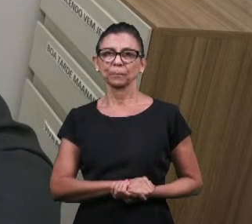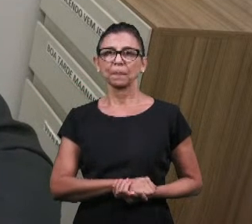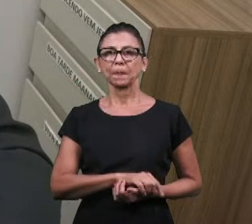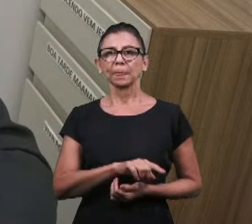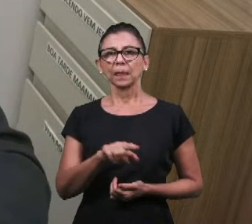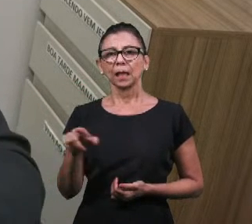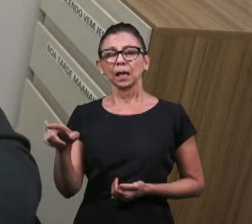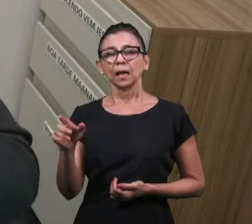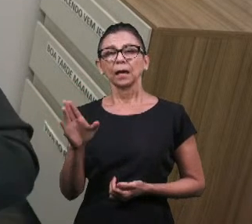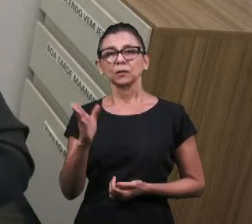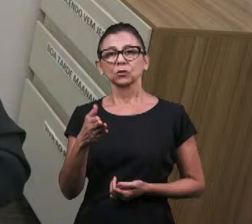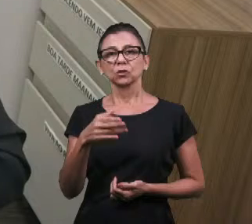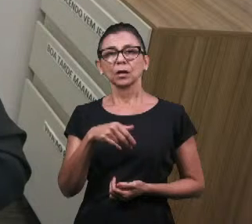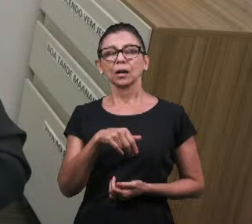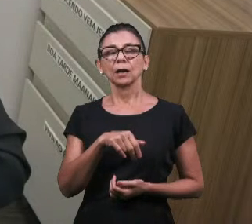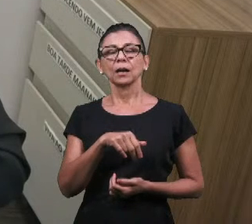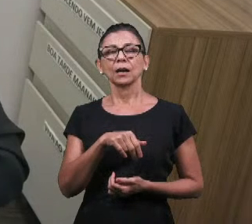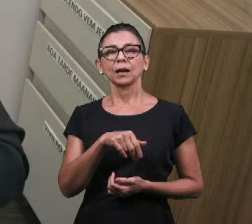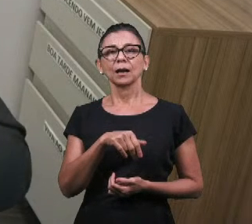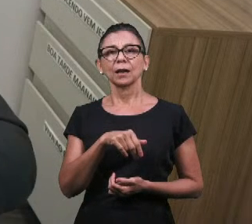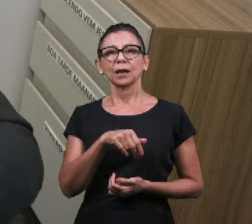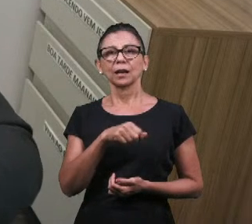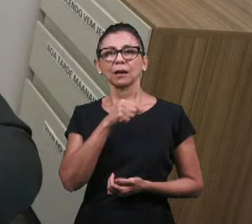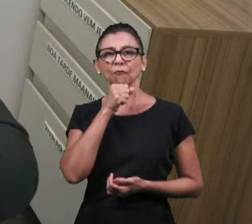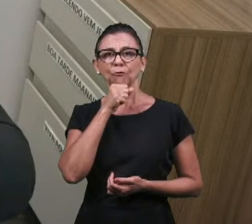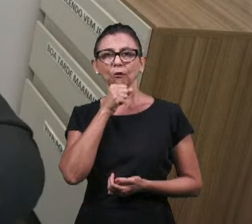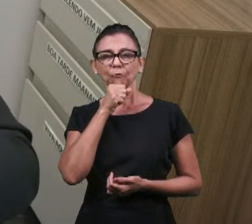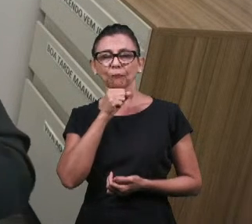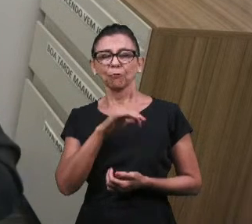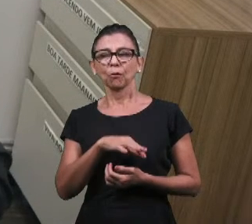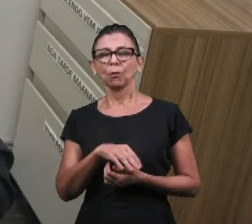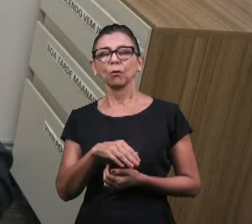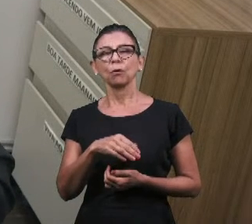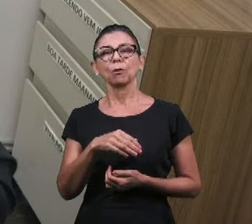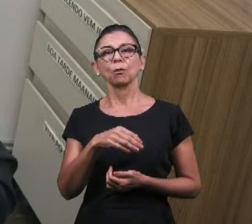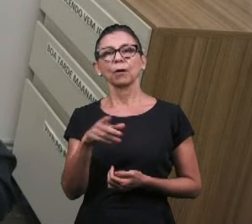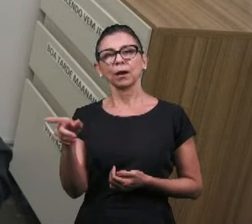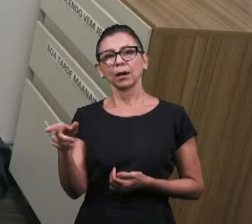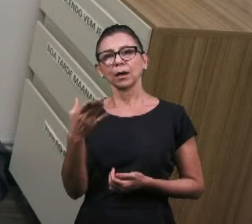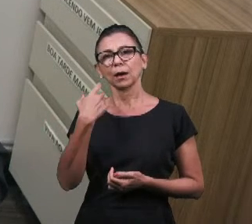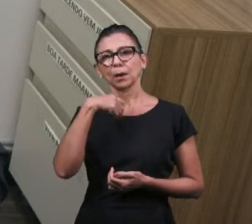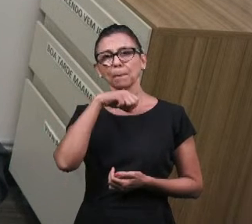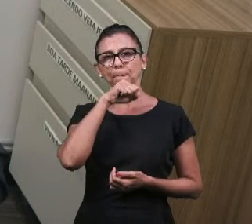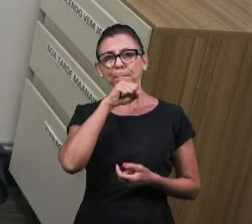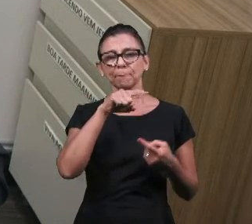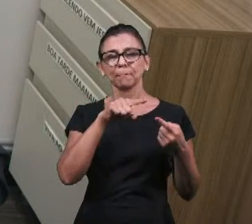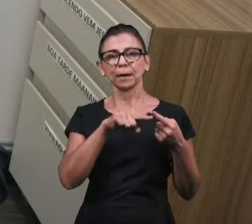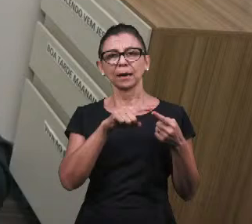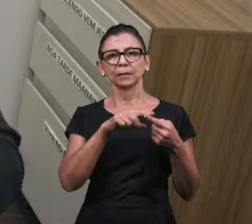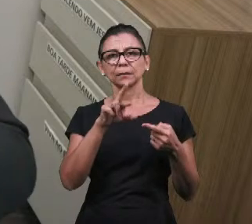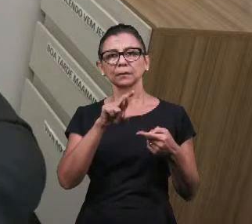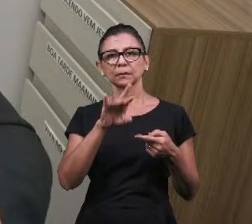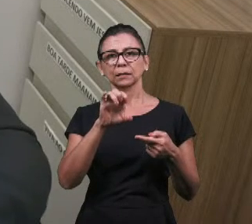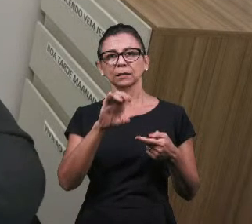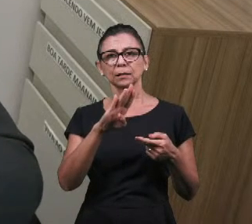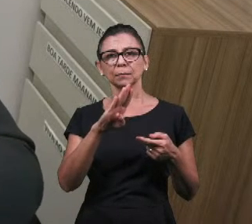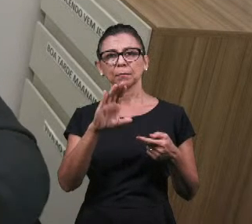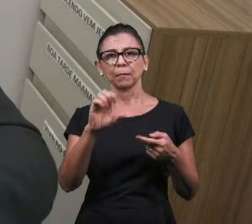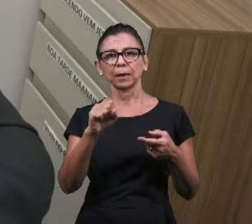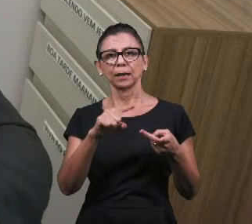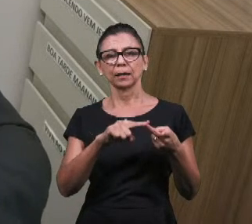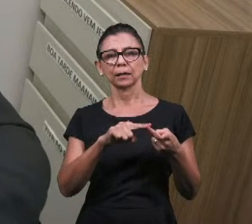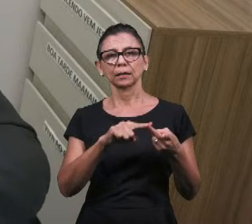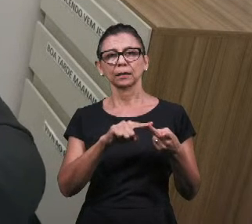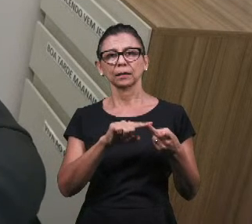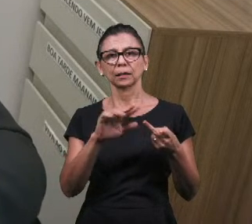recém-ordenado o pastor Rodolfo, e também pai da Rebeca, da Hanna, tem agora a neta que se chama Alice, o genro, não posso falar, tem